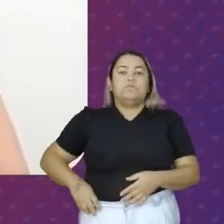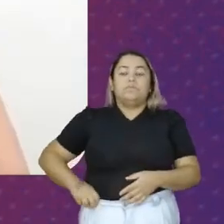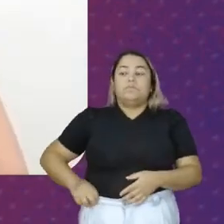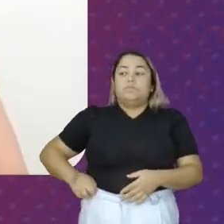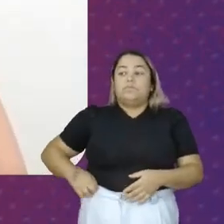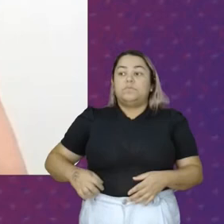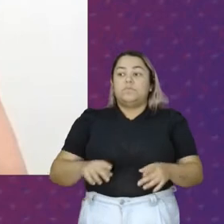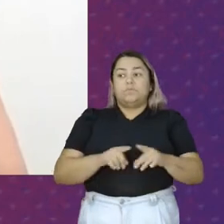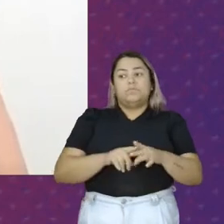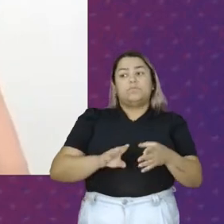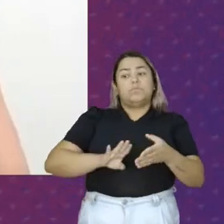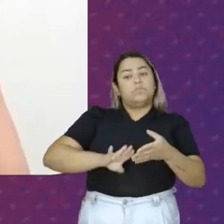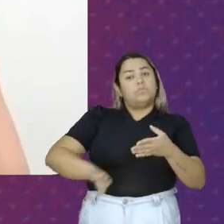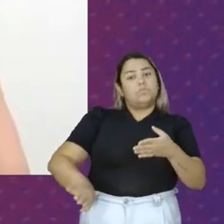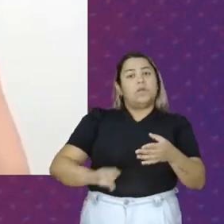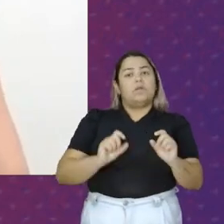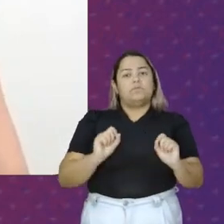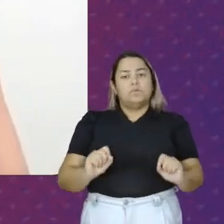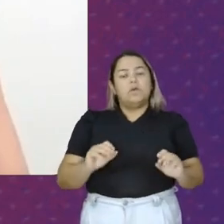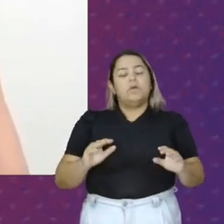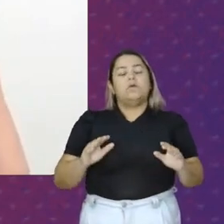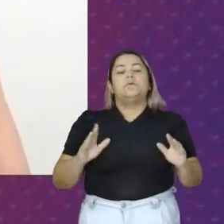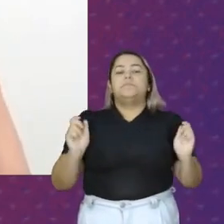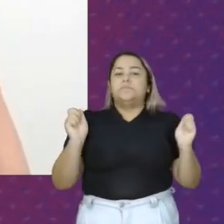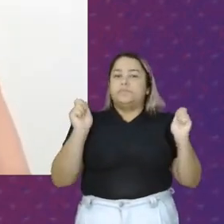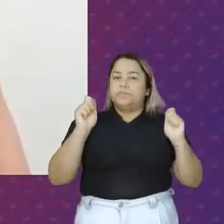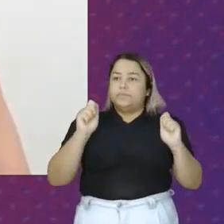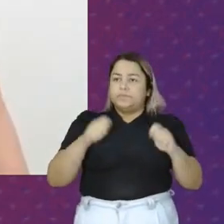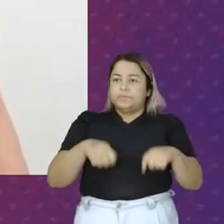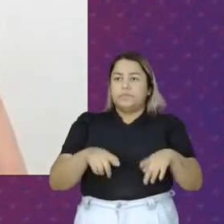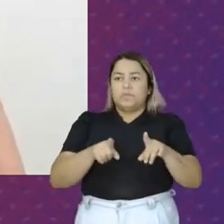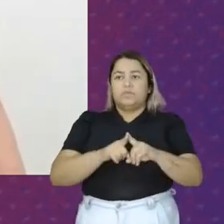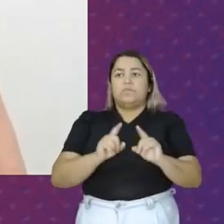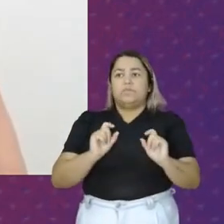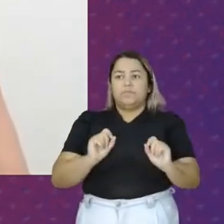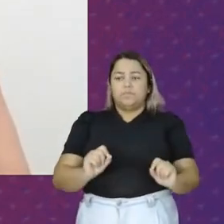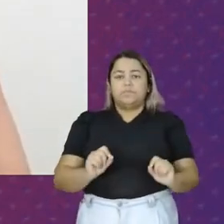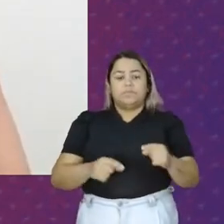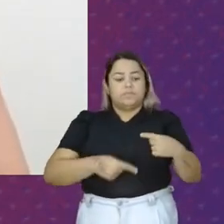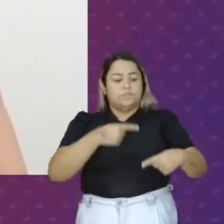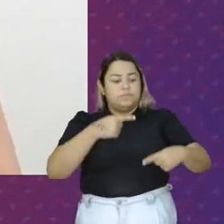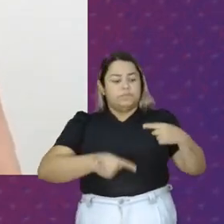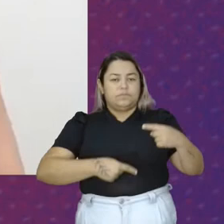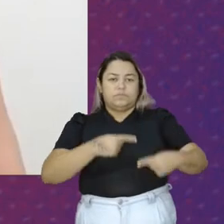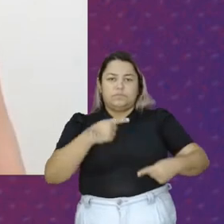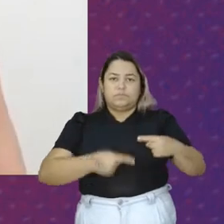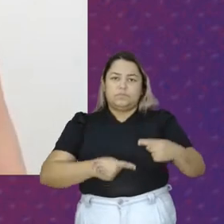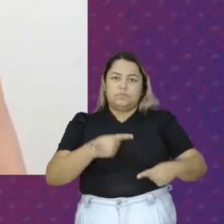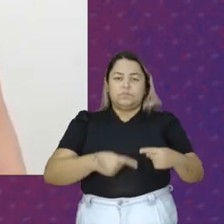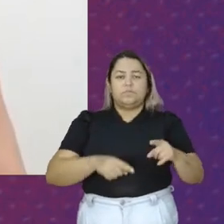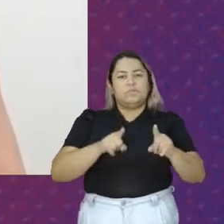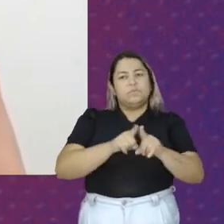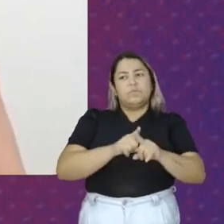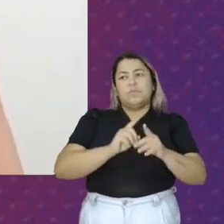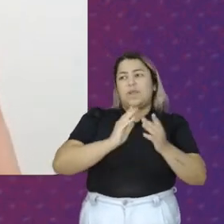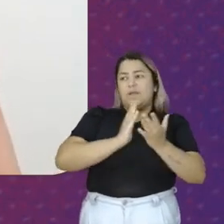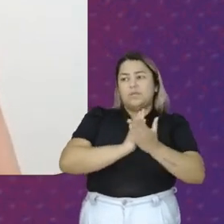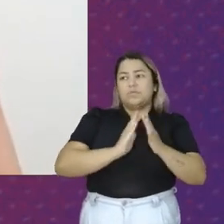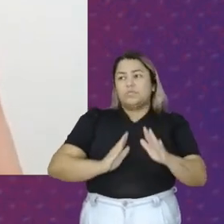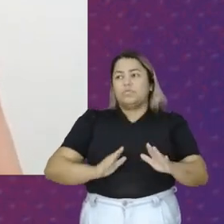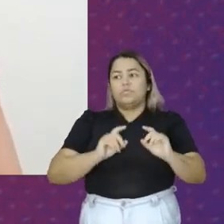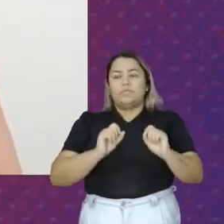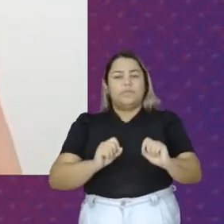são eliminadas. Então, nós precisamos discutir e derrubar